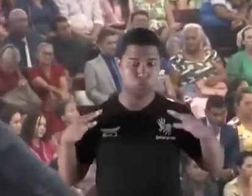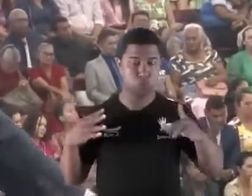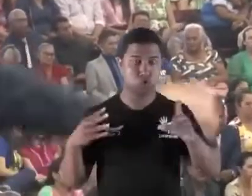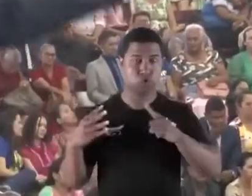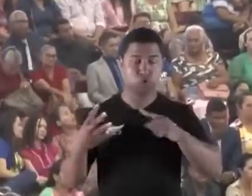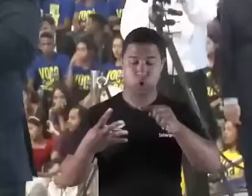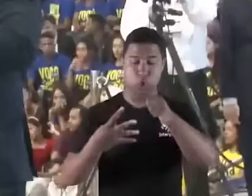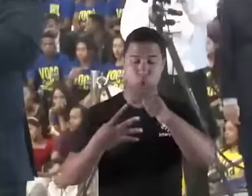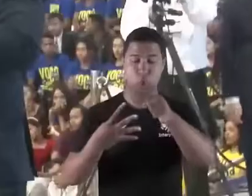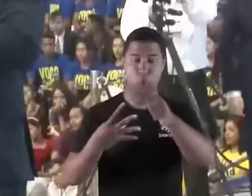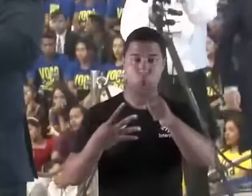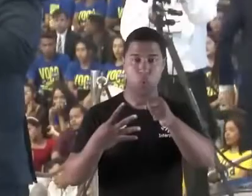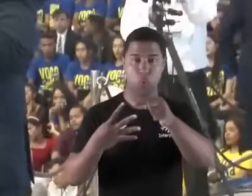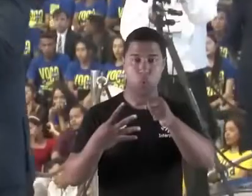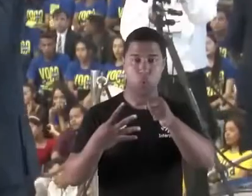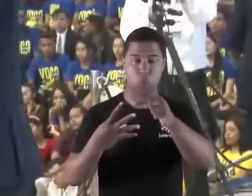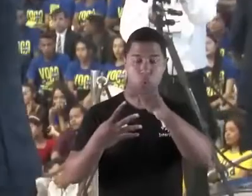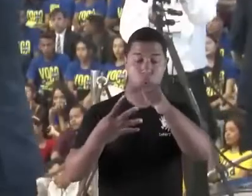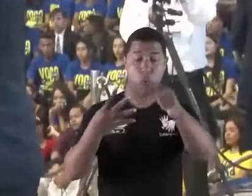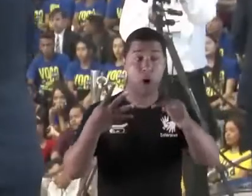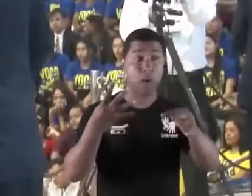Quantos rostos?